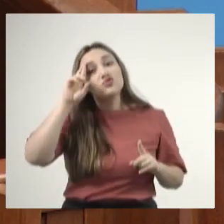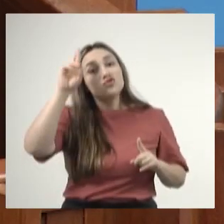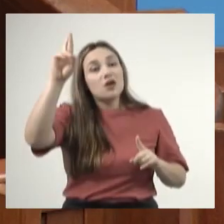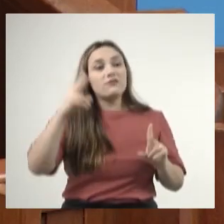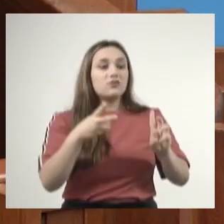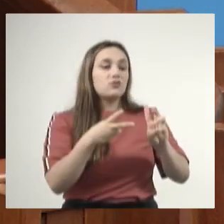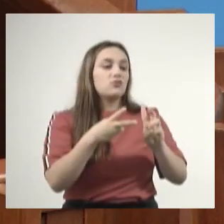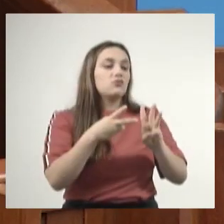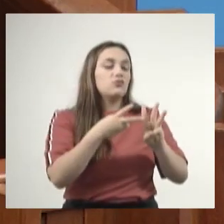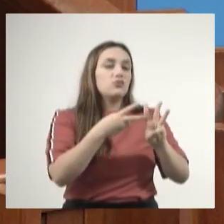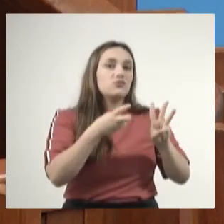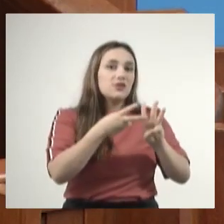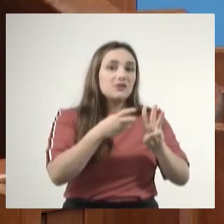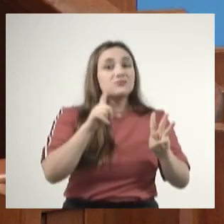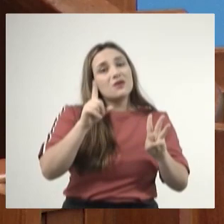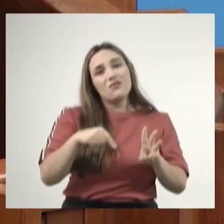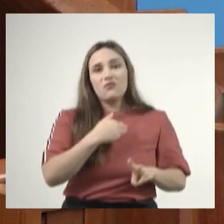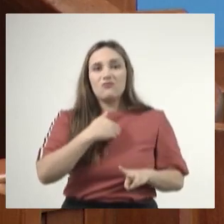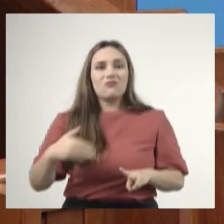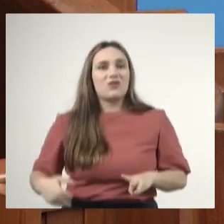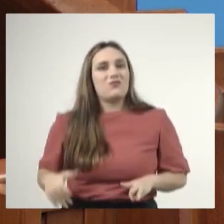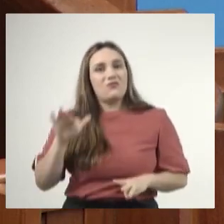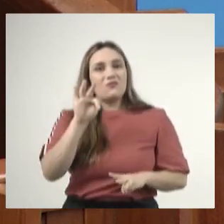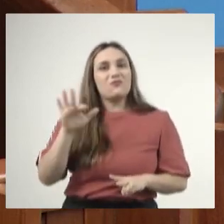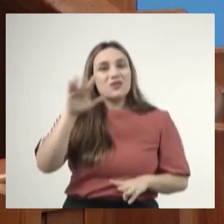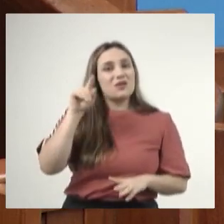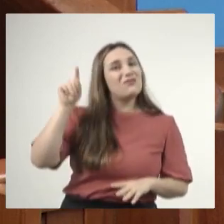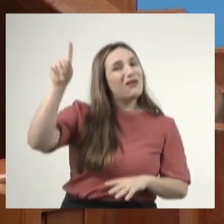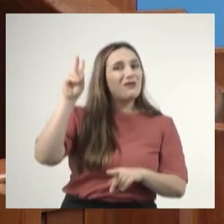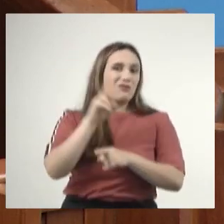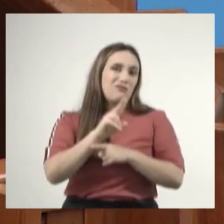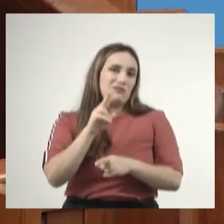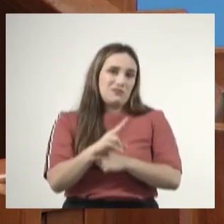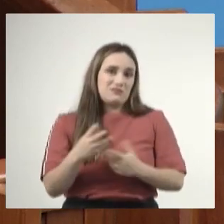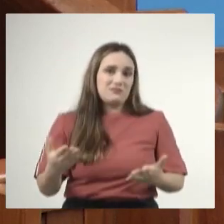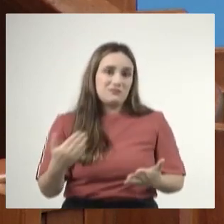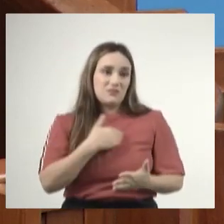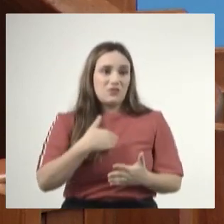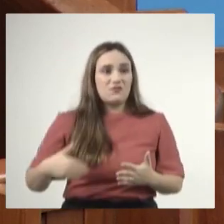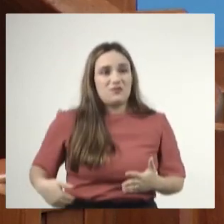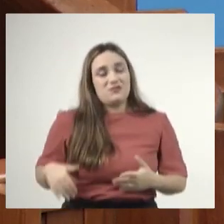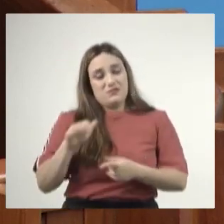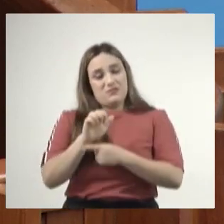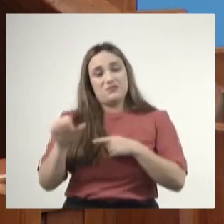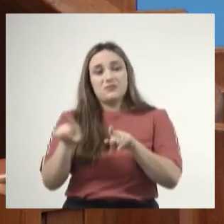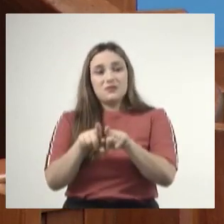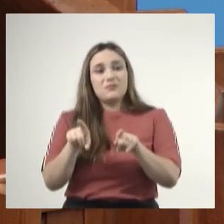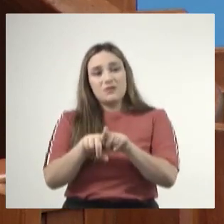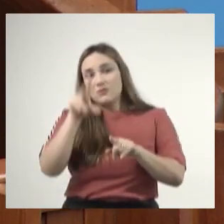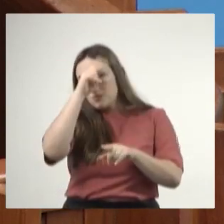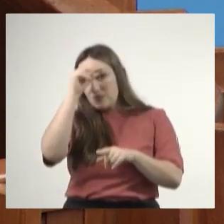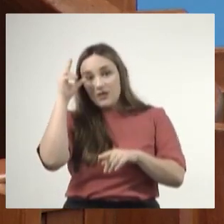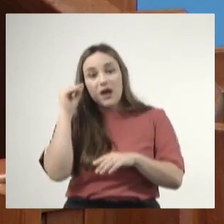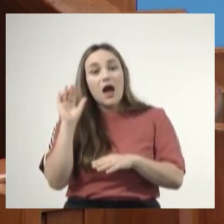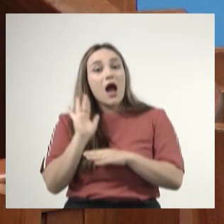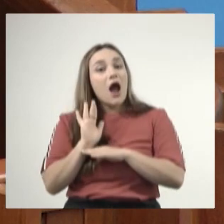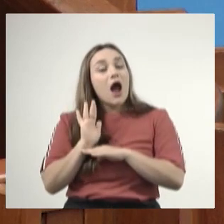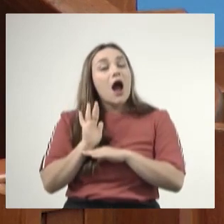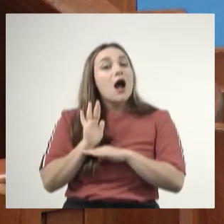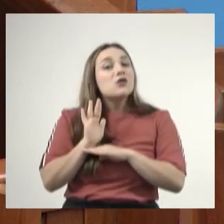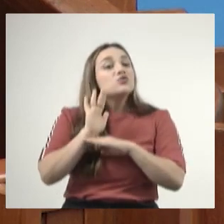é o governo federal. O governo estadual e os governos municipais ajudam